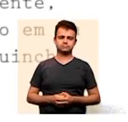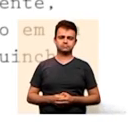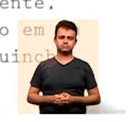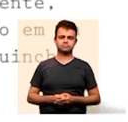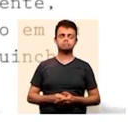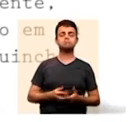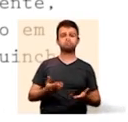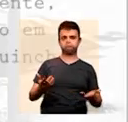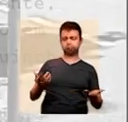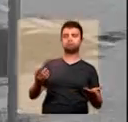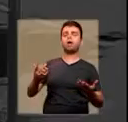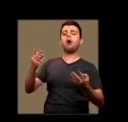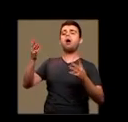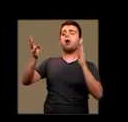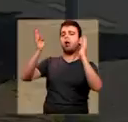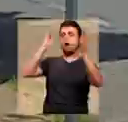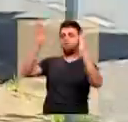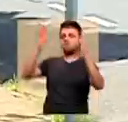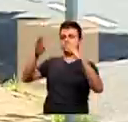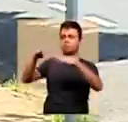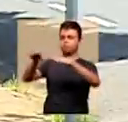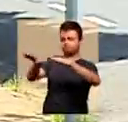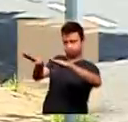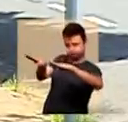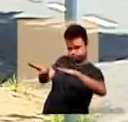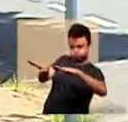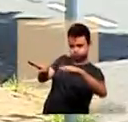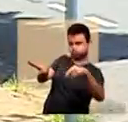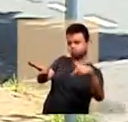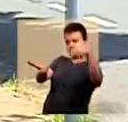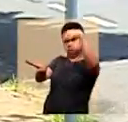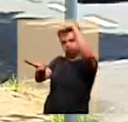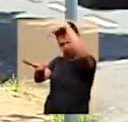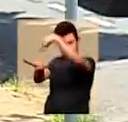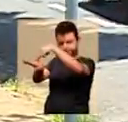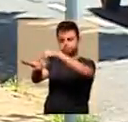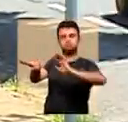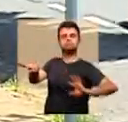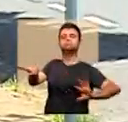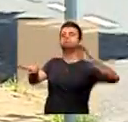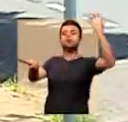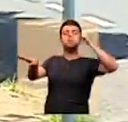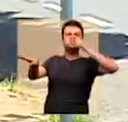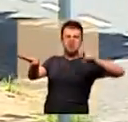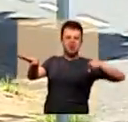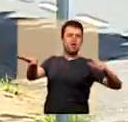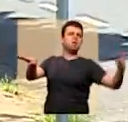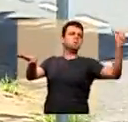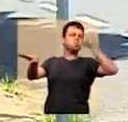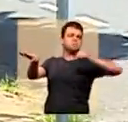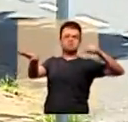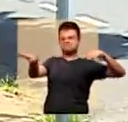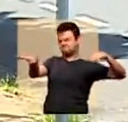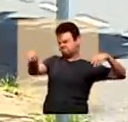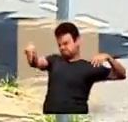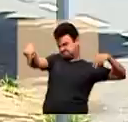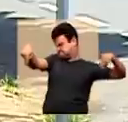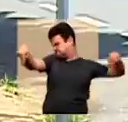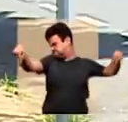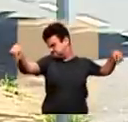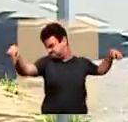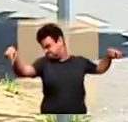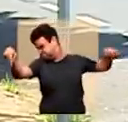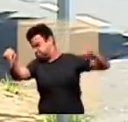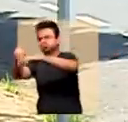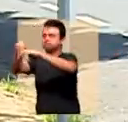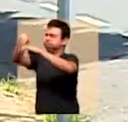Ele estava em cima da prancha, de costas, e veio uma pessoa bêbada em alta velocidade